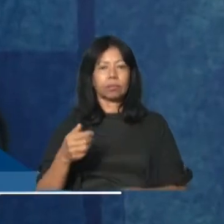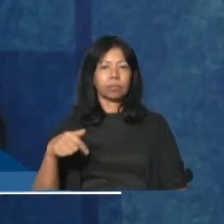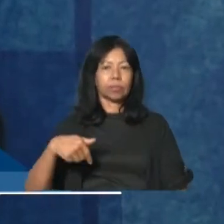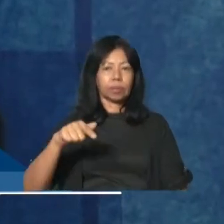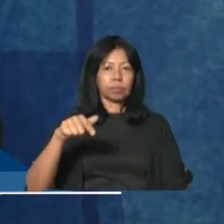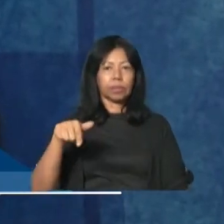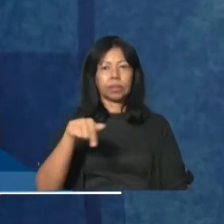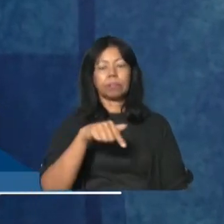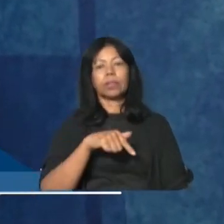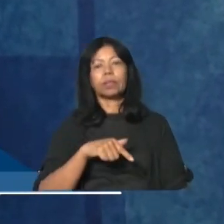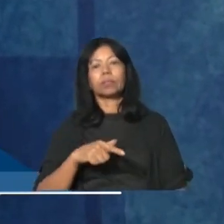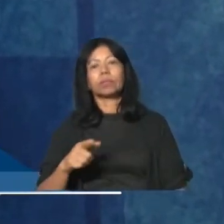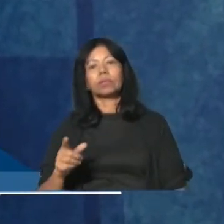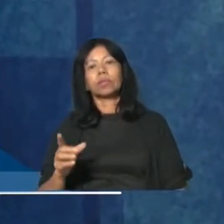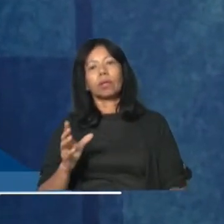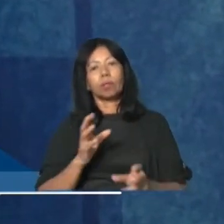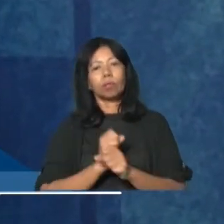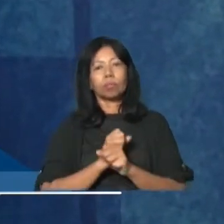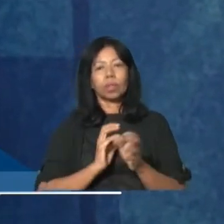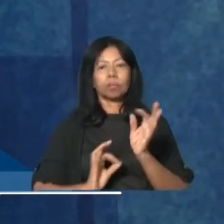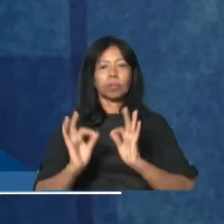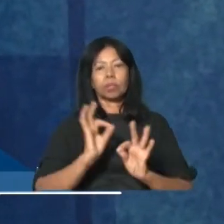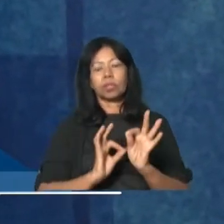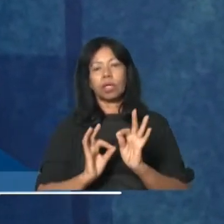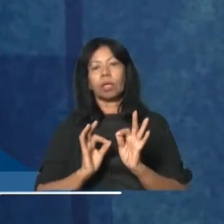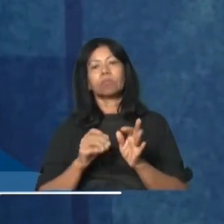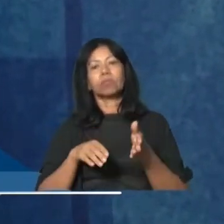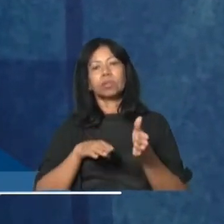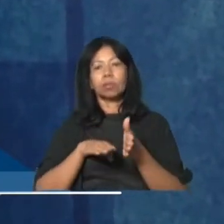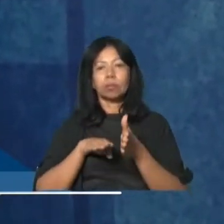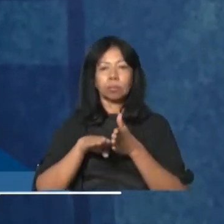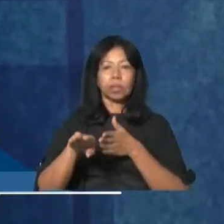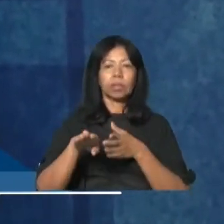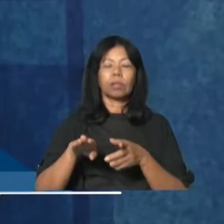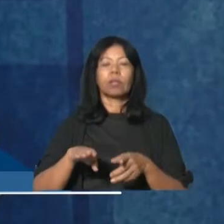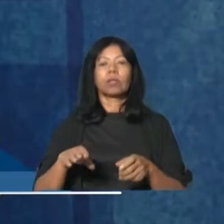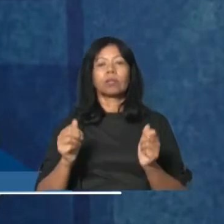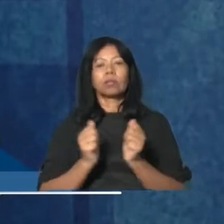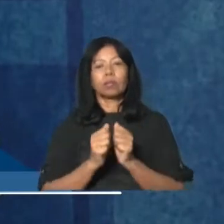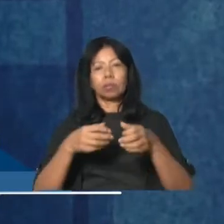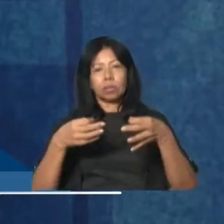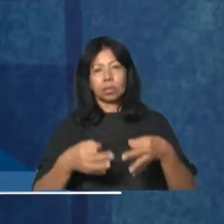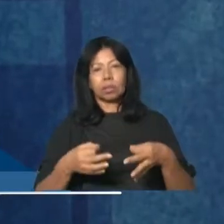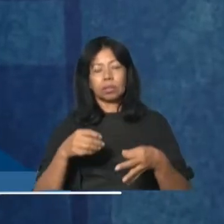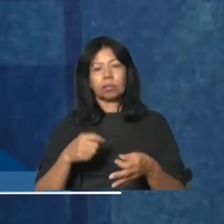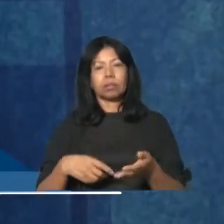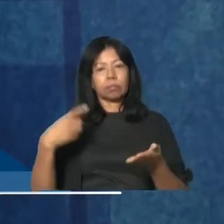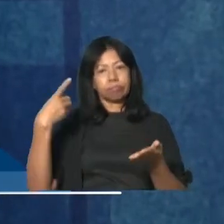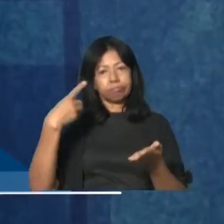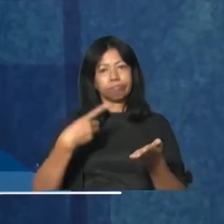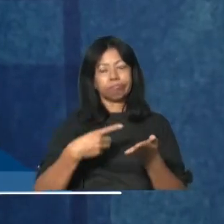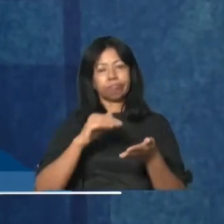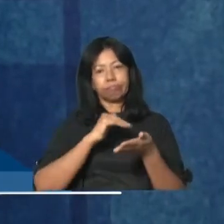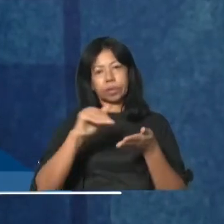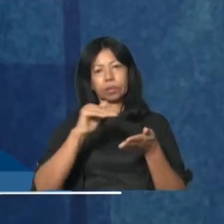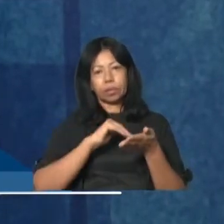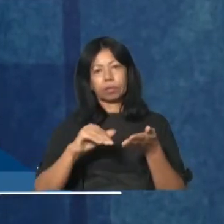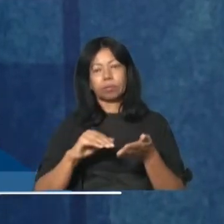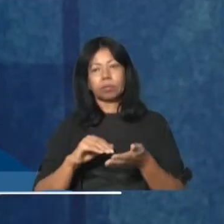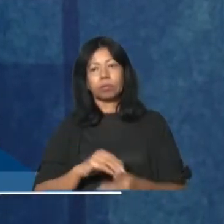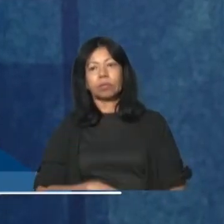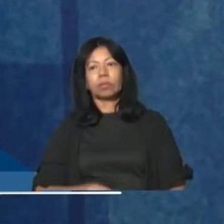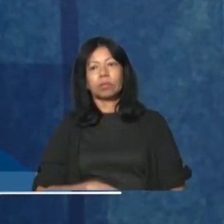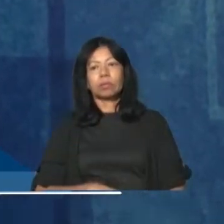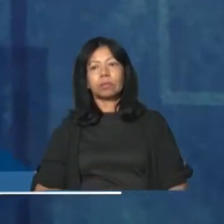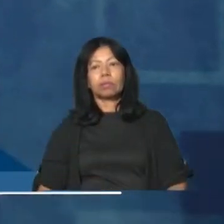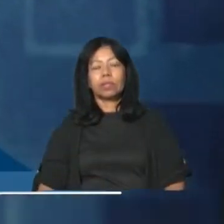ter mais, porque é o acúmulo de projetos. Alguns estão tramitando, mas com certeza absoluta serão pautados. Eu acredito que de uns 5 a 6 projetos semana que